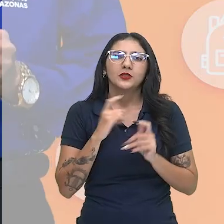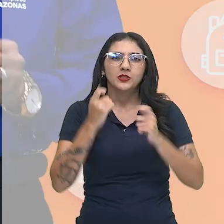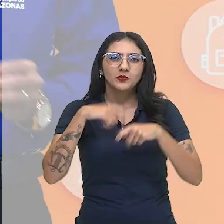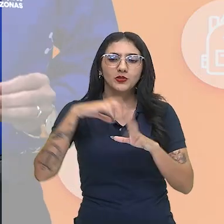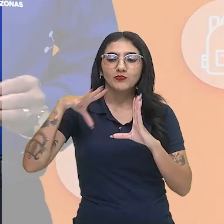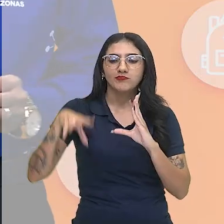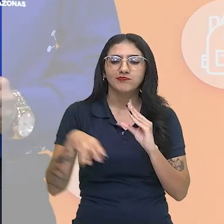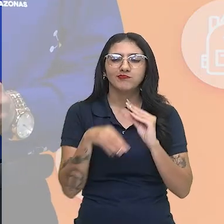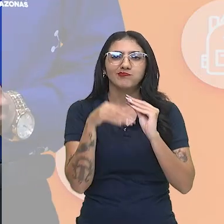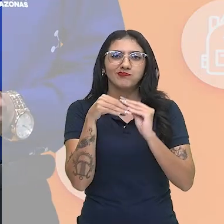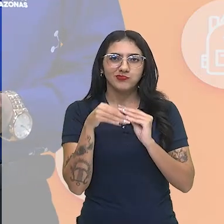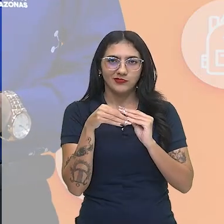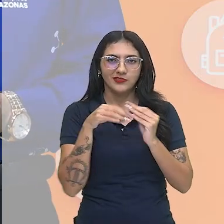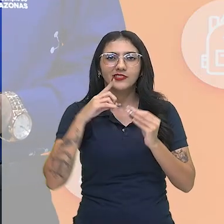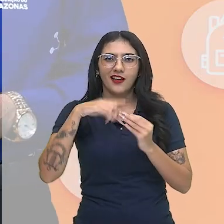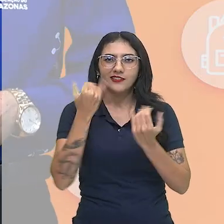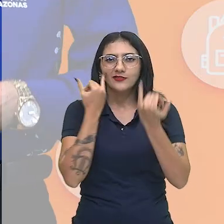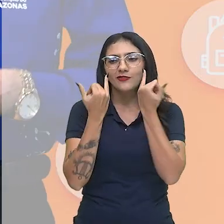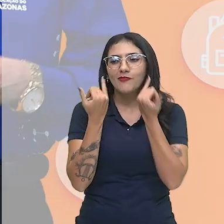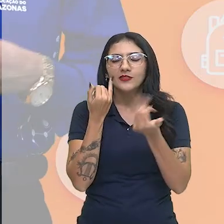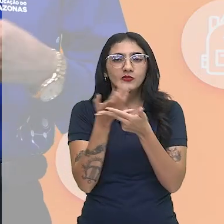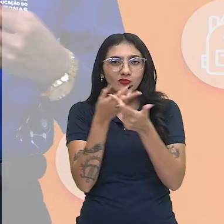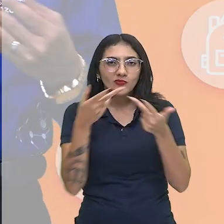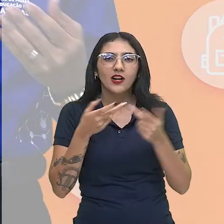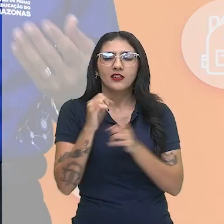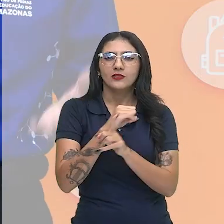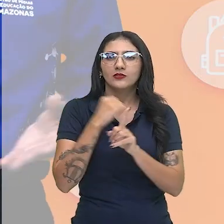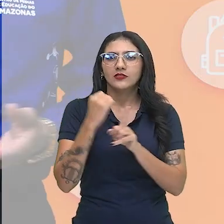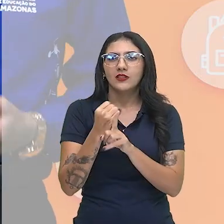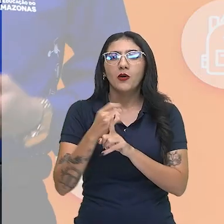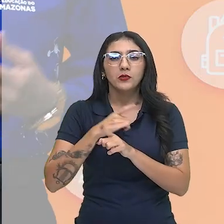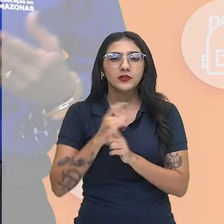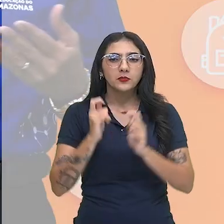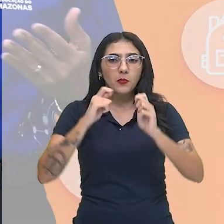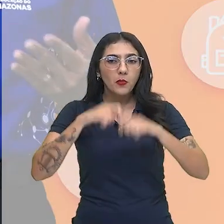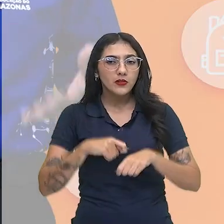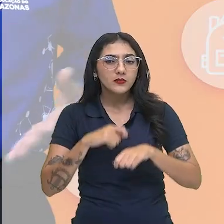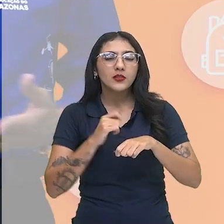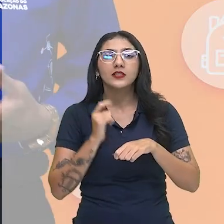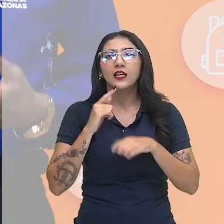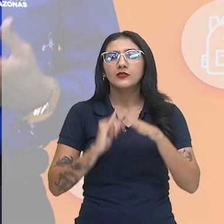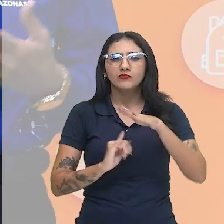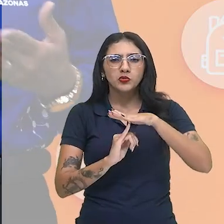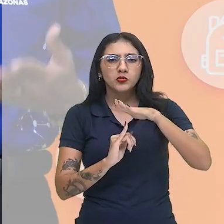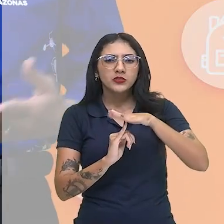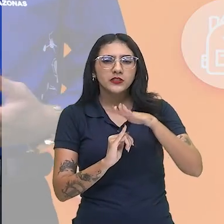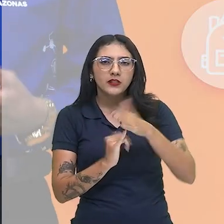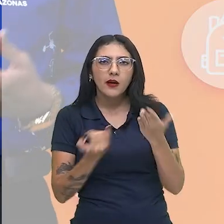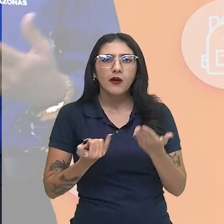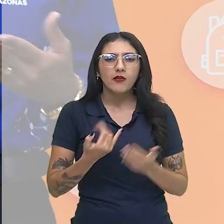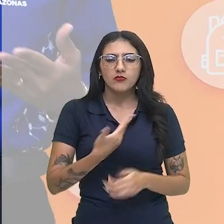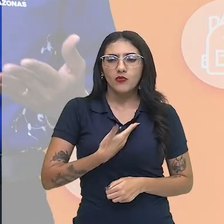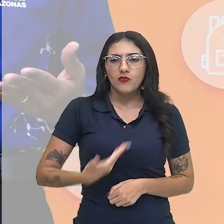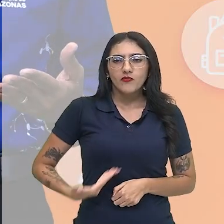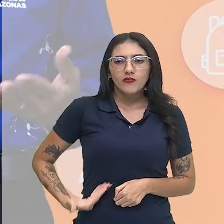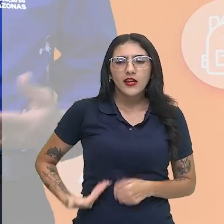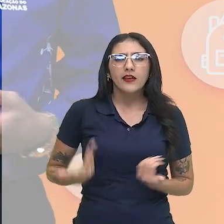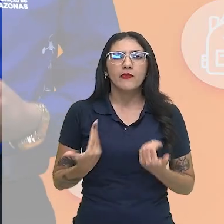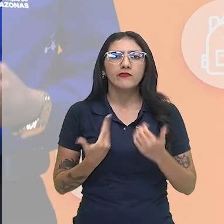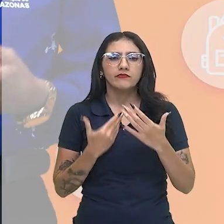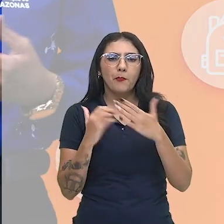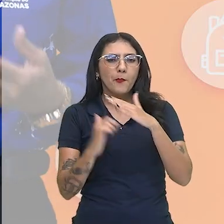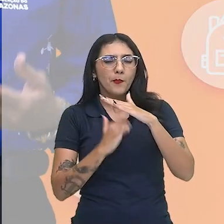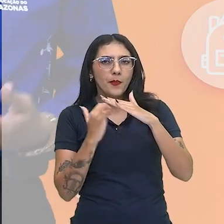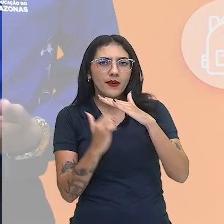e formarmos os índices sociais que vão permitir que as instituições, que o governo, que